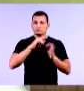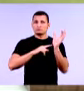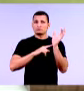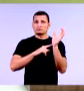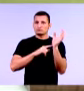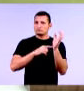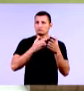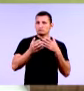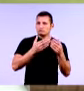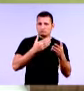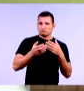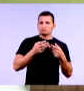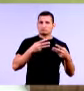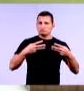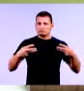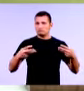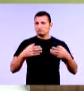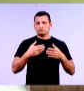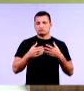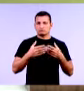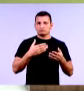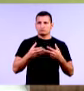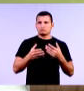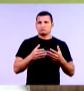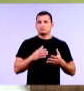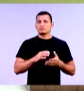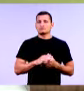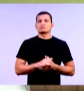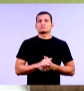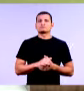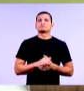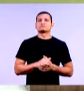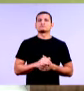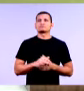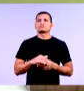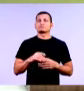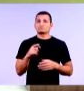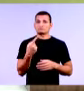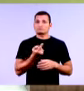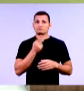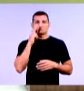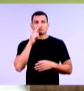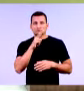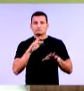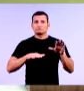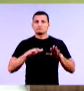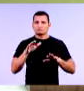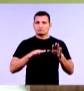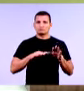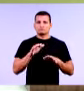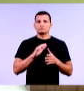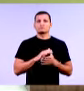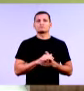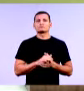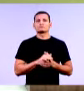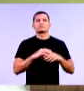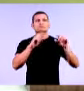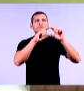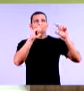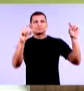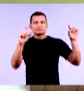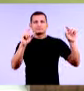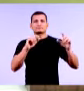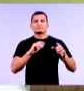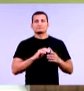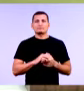rede que nós temos, né, Wi-Fi Zone, né, por vezes a gente de vez em quando vemos, nós vemos de vez em quando aqueles adesivos. Então,